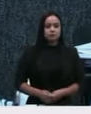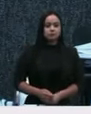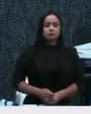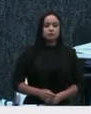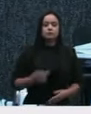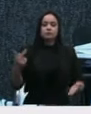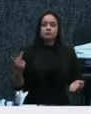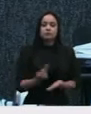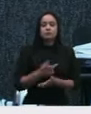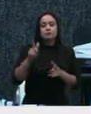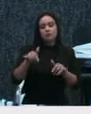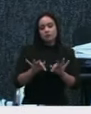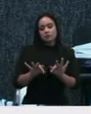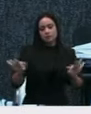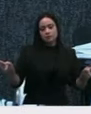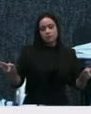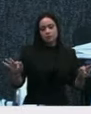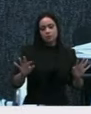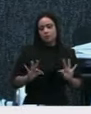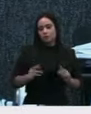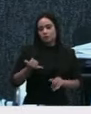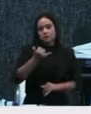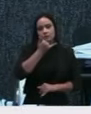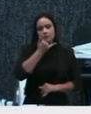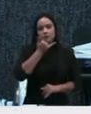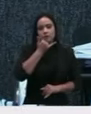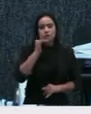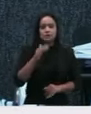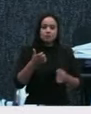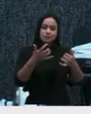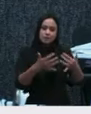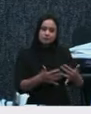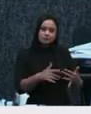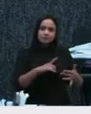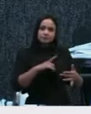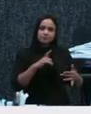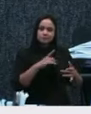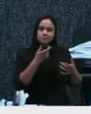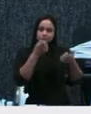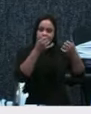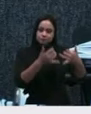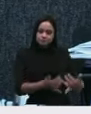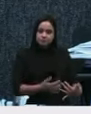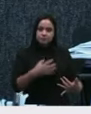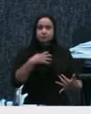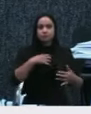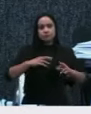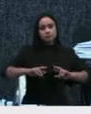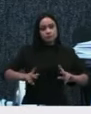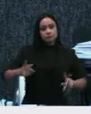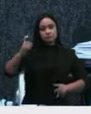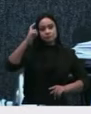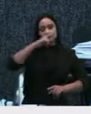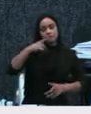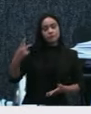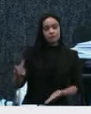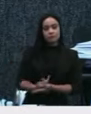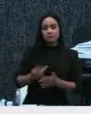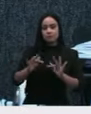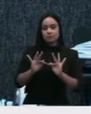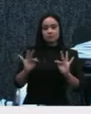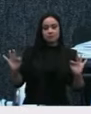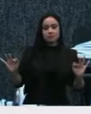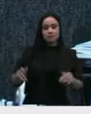relativamente simples embora com todas as venes contadas de uma forma bastante complexa o fato é muito